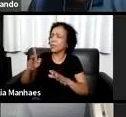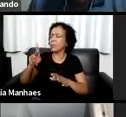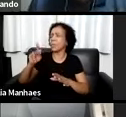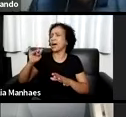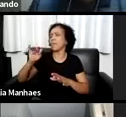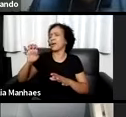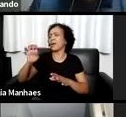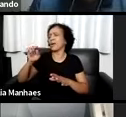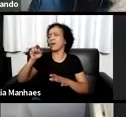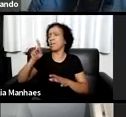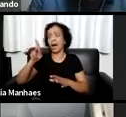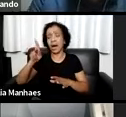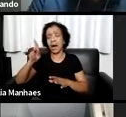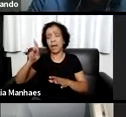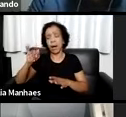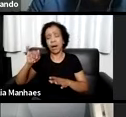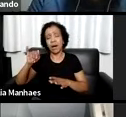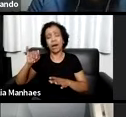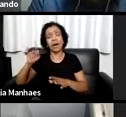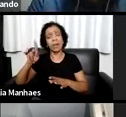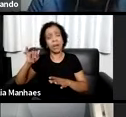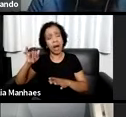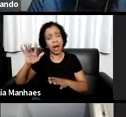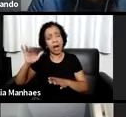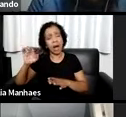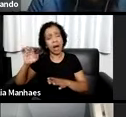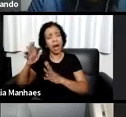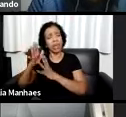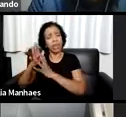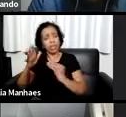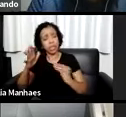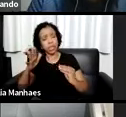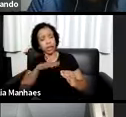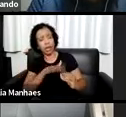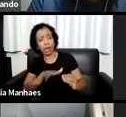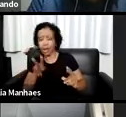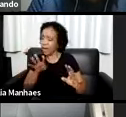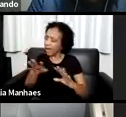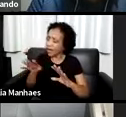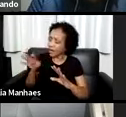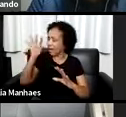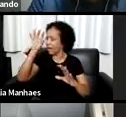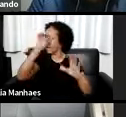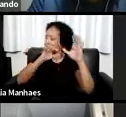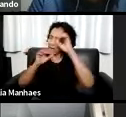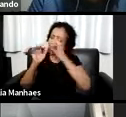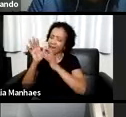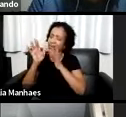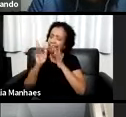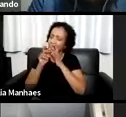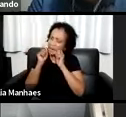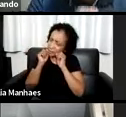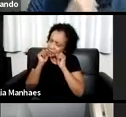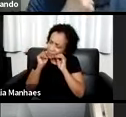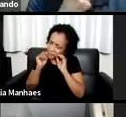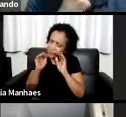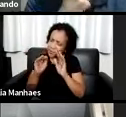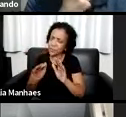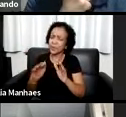suas vidas, eles conheçam a graça de Cristo e sejam protegidos de todo o mal. Peço, Senhor amado, pela tua igreja,